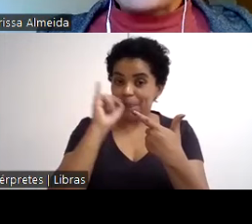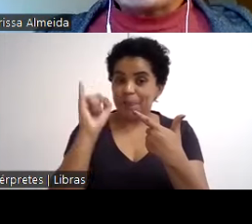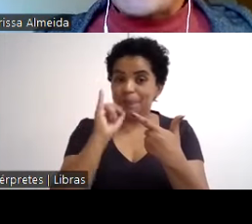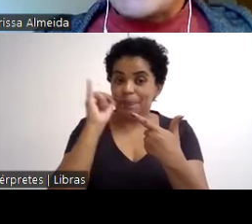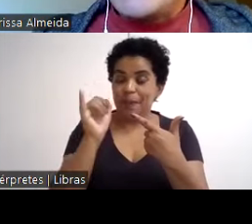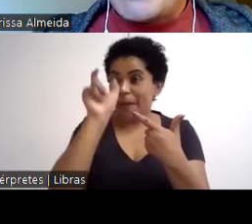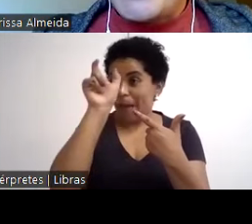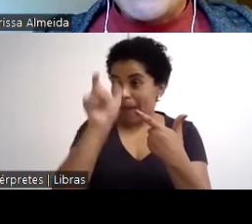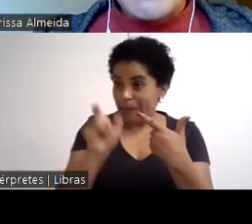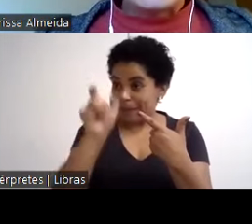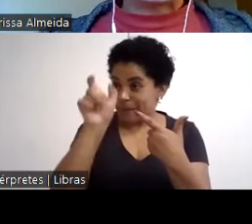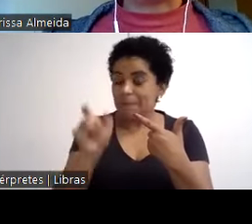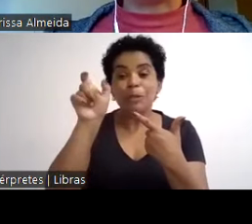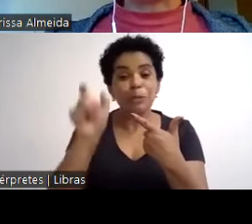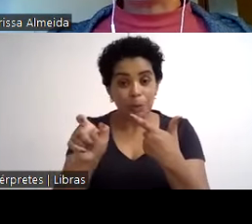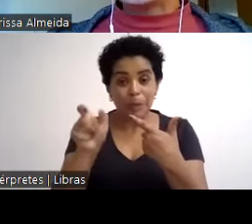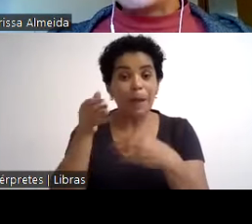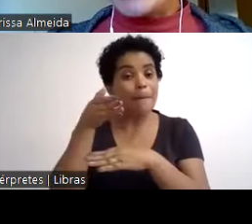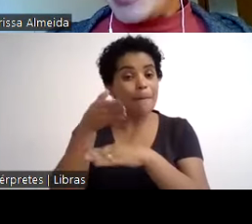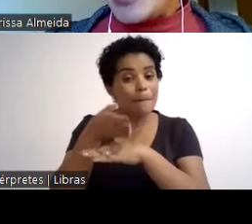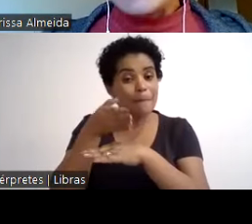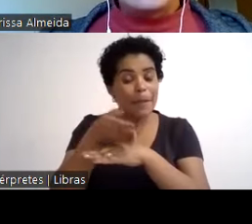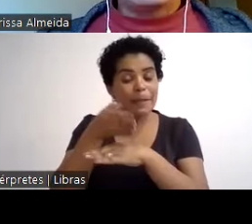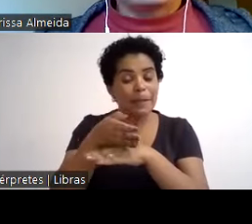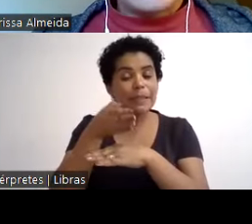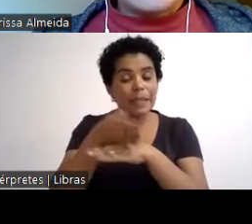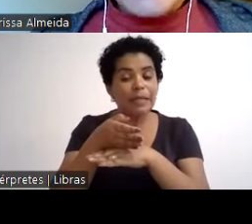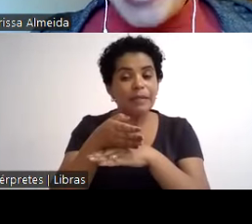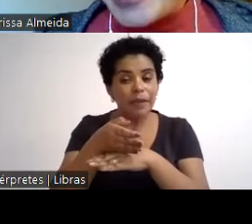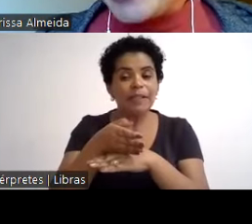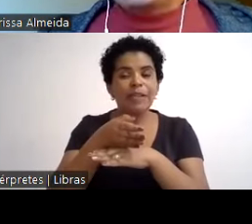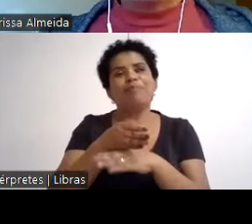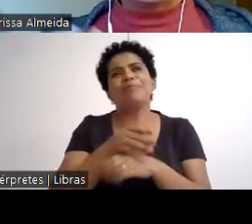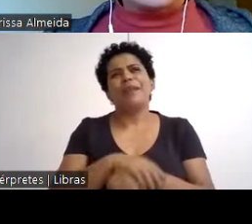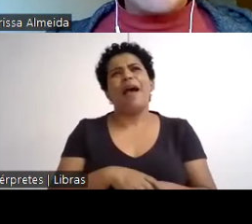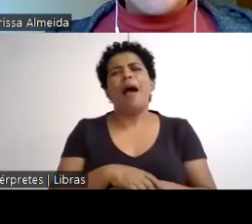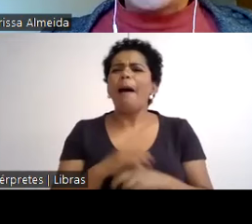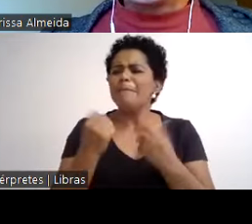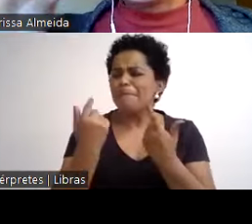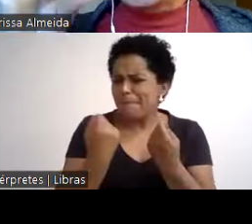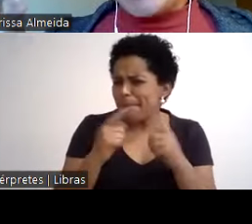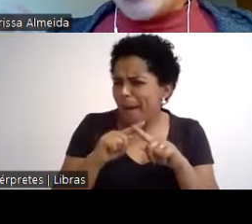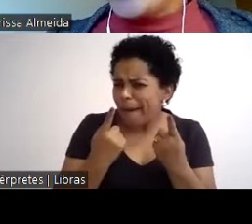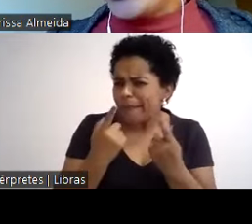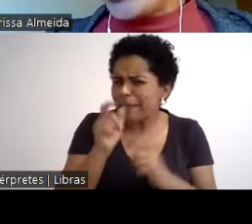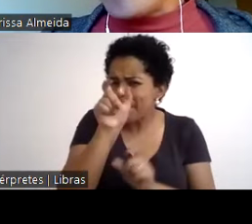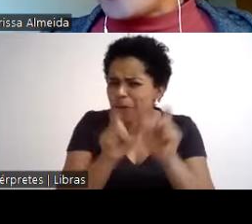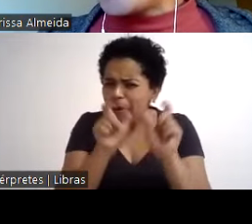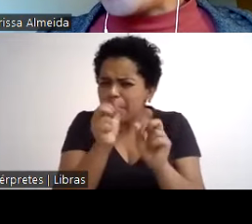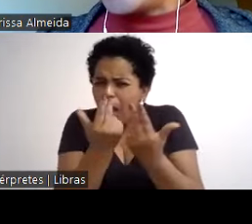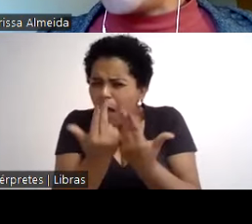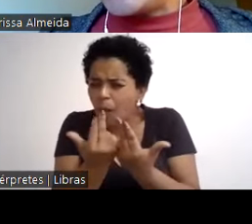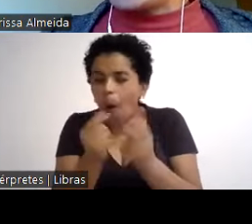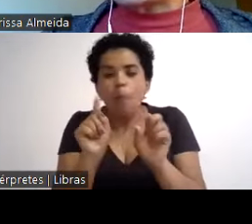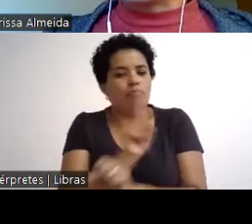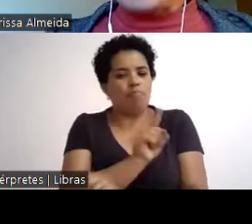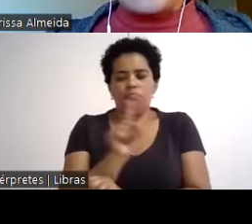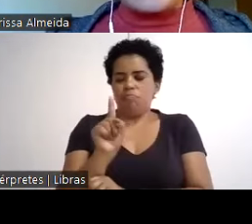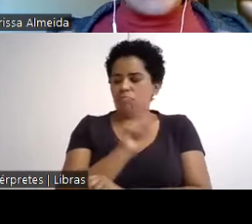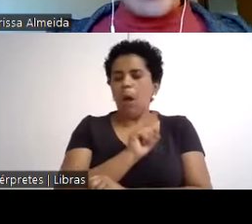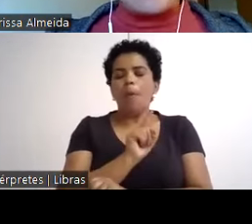que fazem parte disso. E é importante a gente ter diversidade. Também Cláudia trouxe, né, um dos tópicos para a gente ter